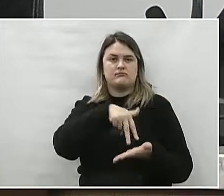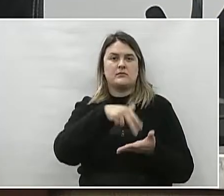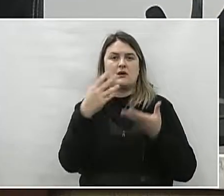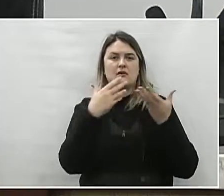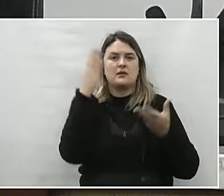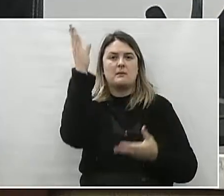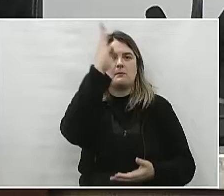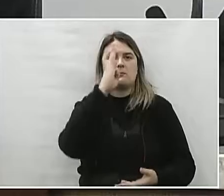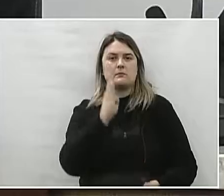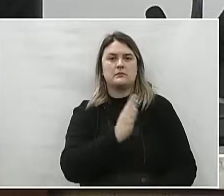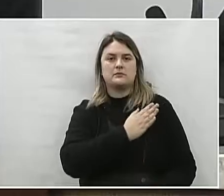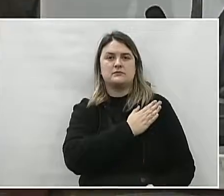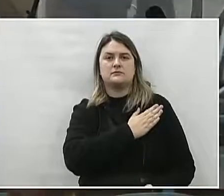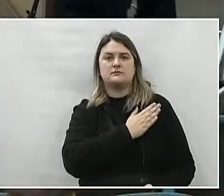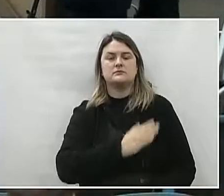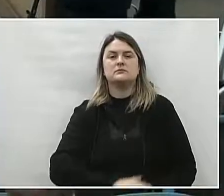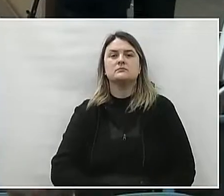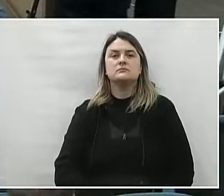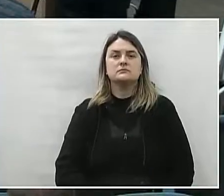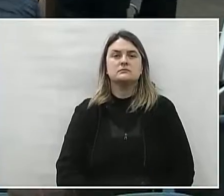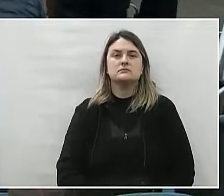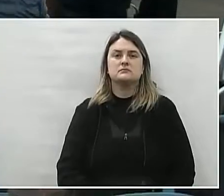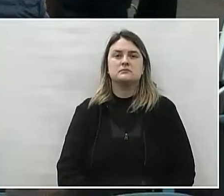cantemos o hino nacional brasileiro.